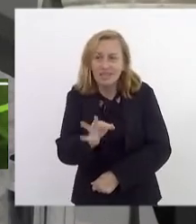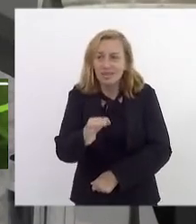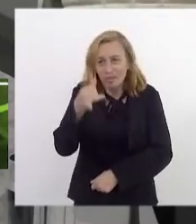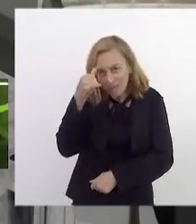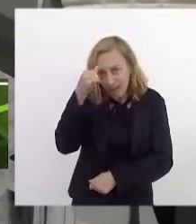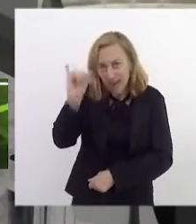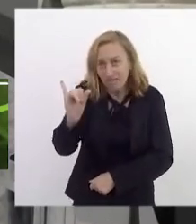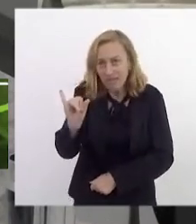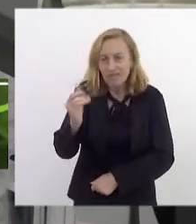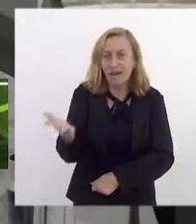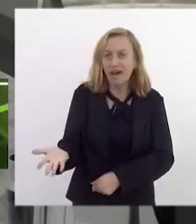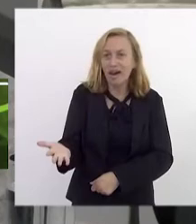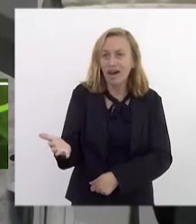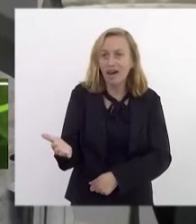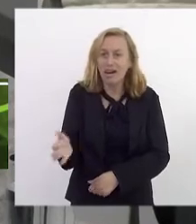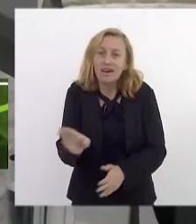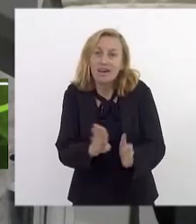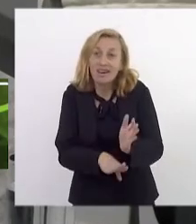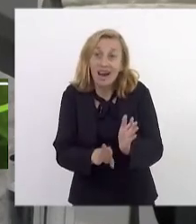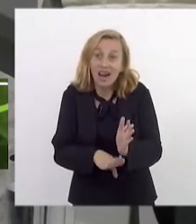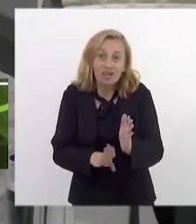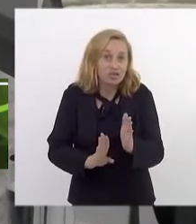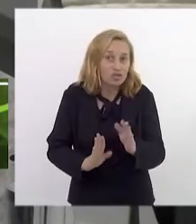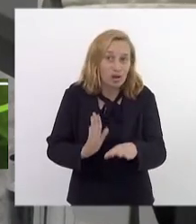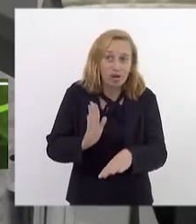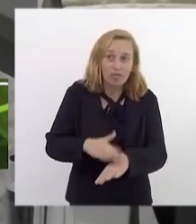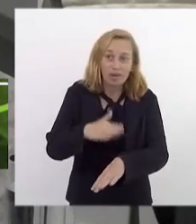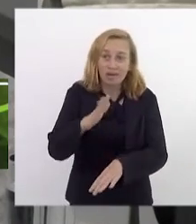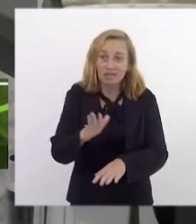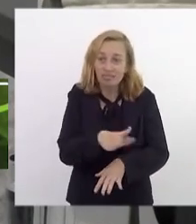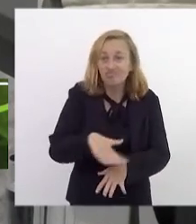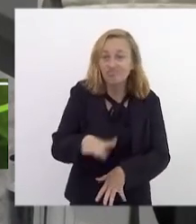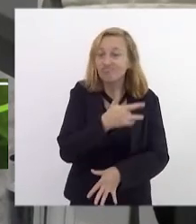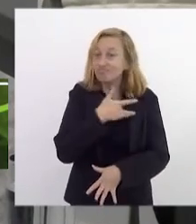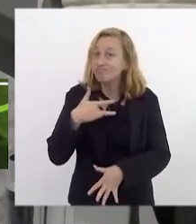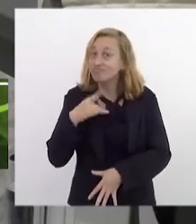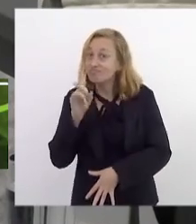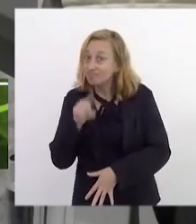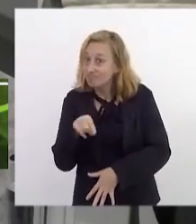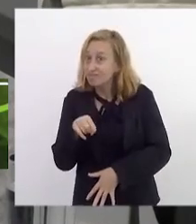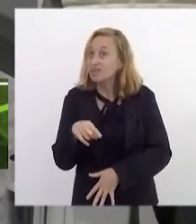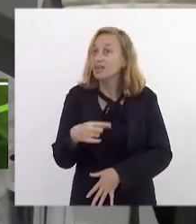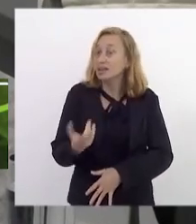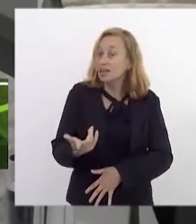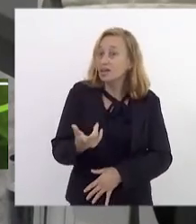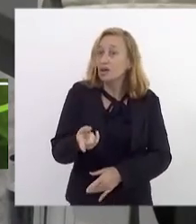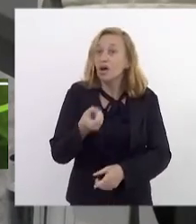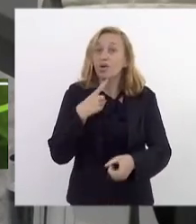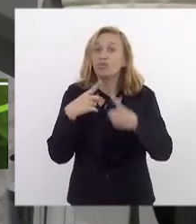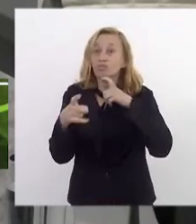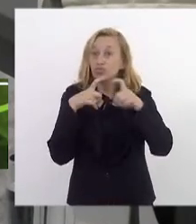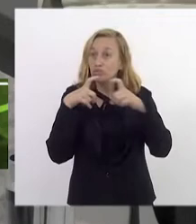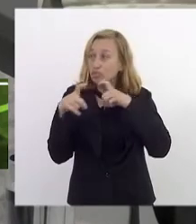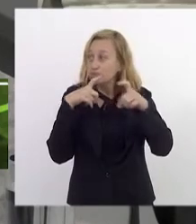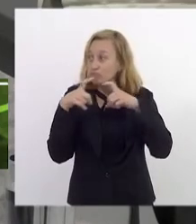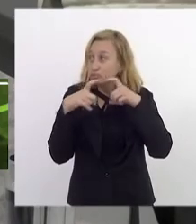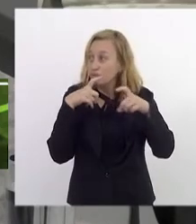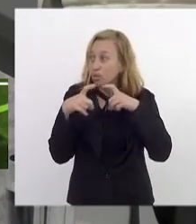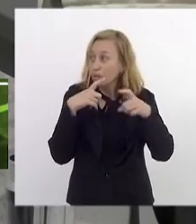evitar gastos excessivos na área de saúde, né? É um debate que se